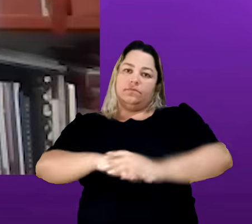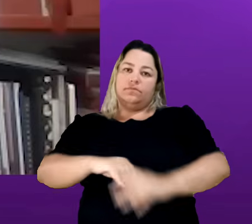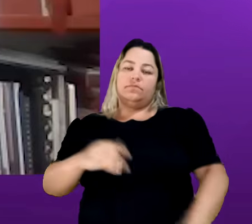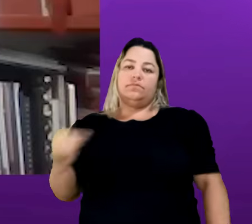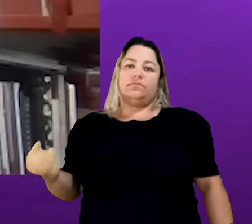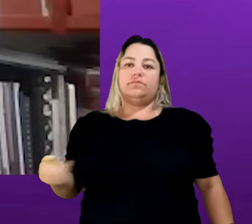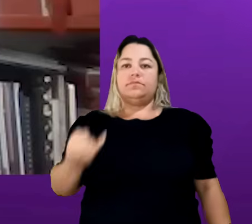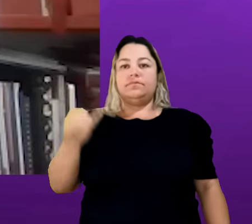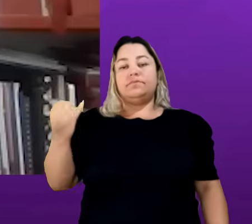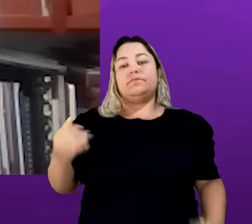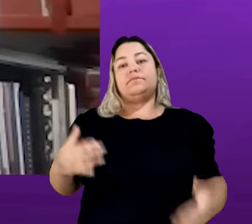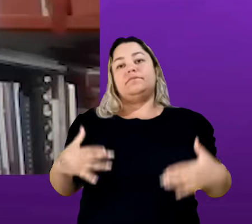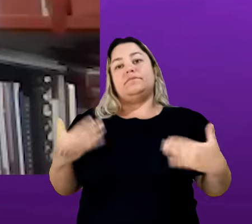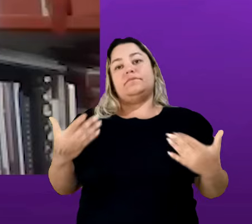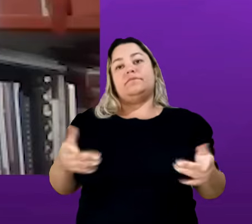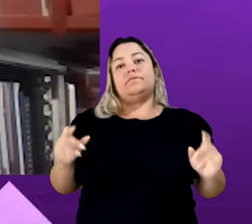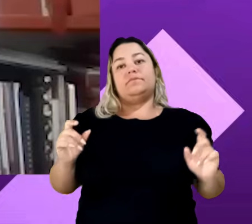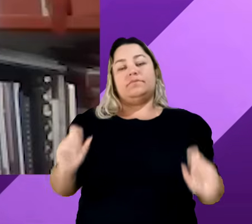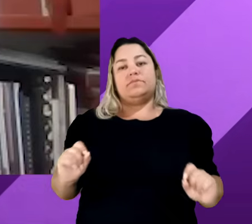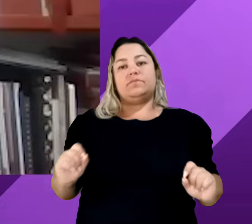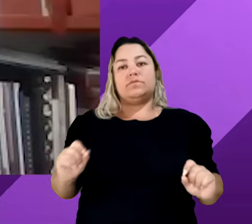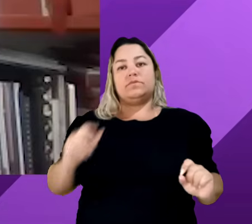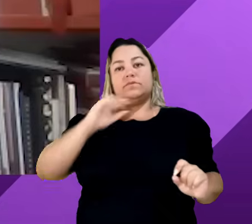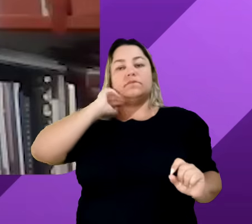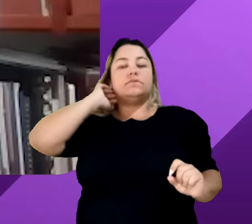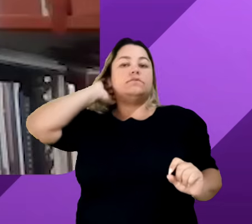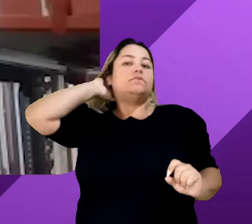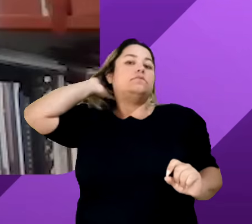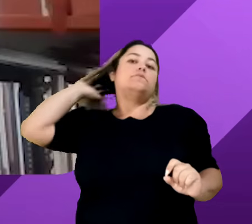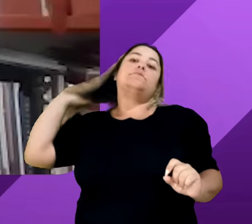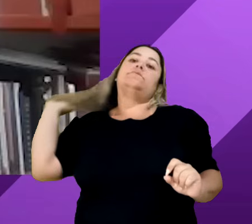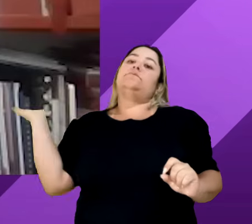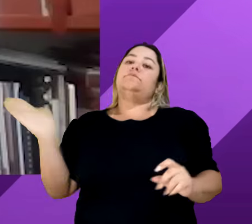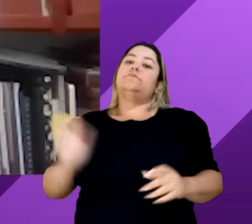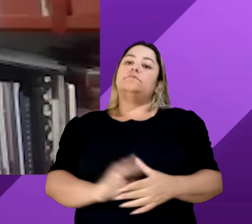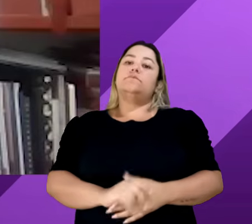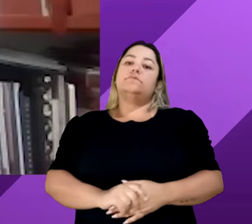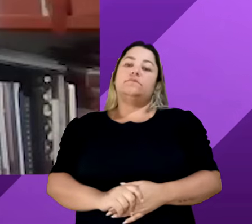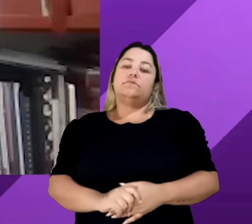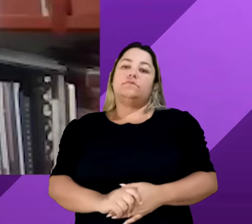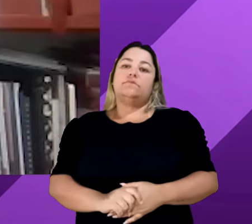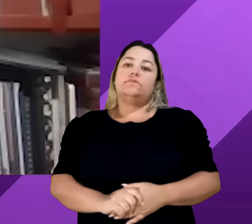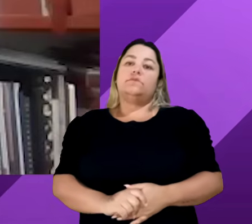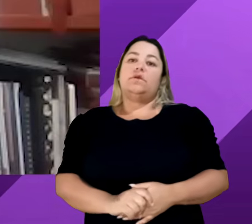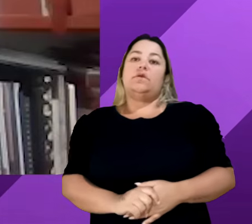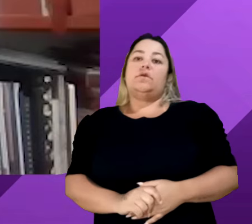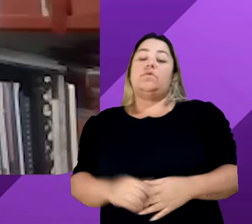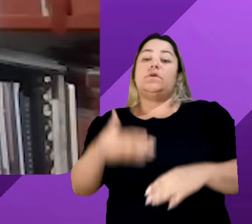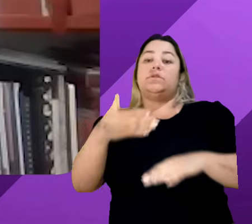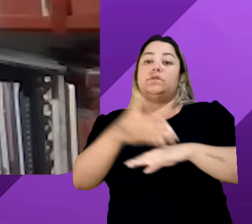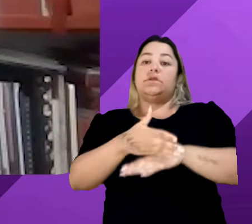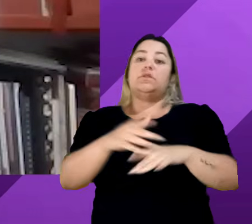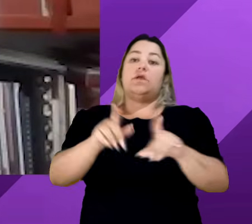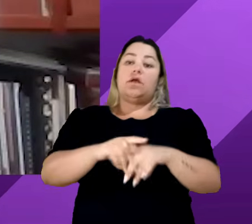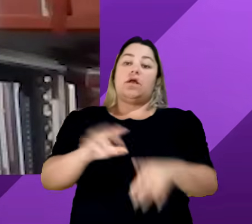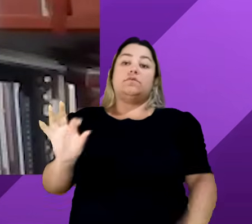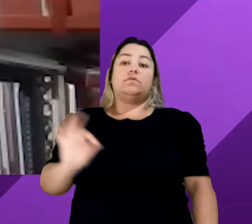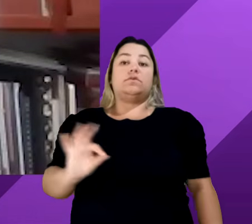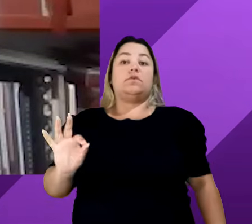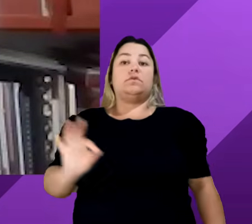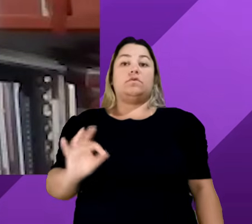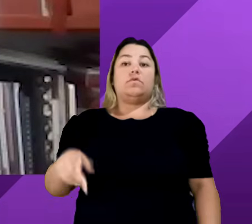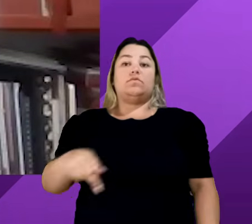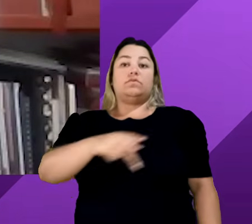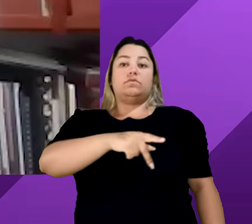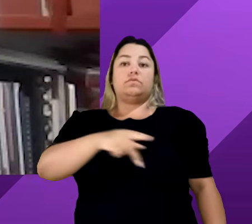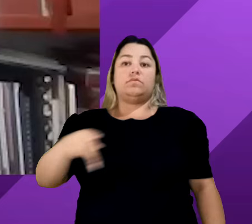enfim. Eu particularmente não fui base, não deu tempo. Eu já entrei na Associação dos Professores Municipais do